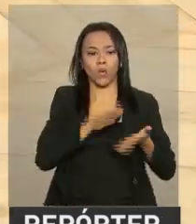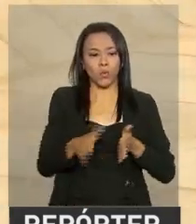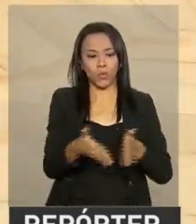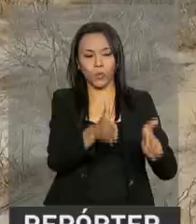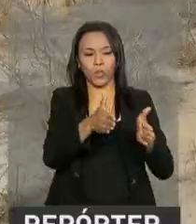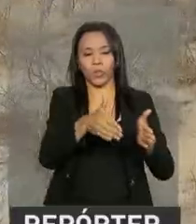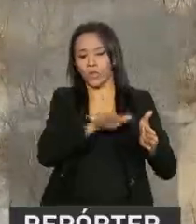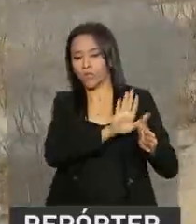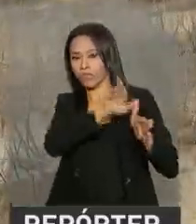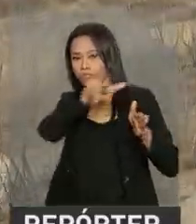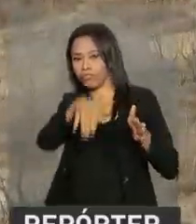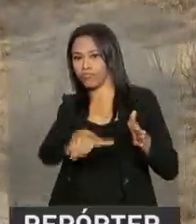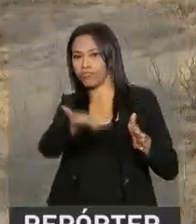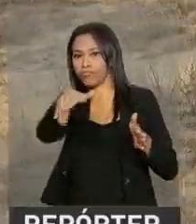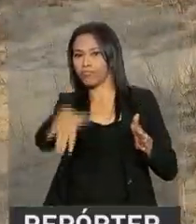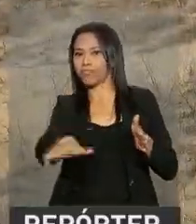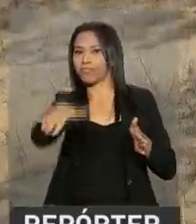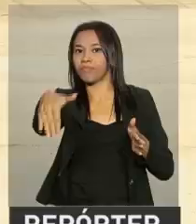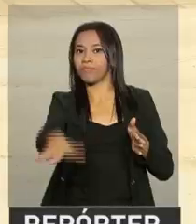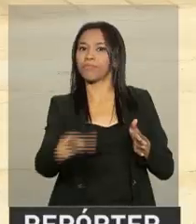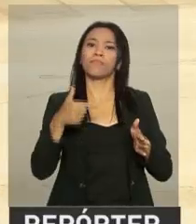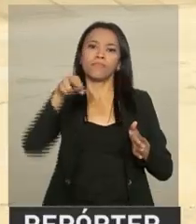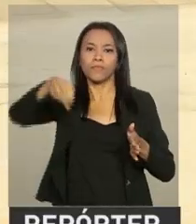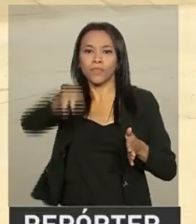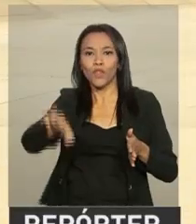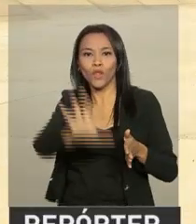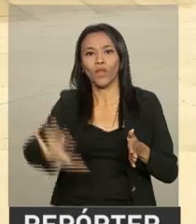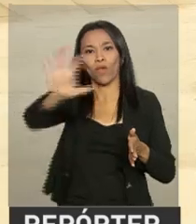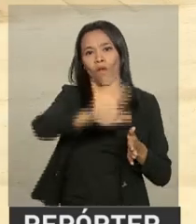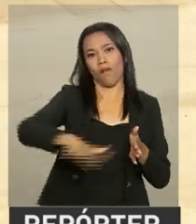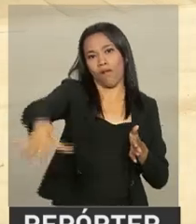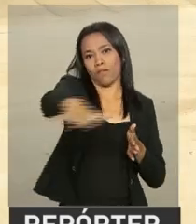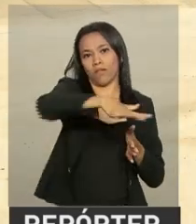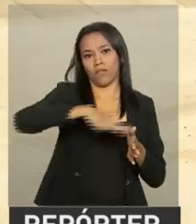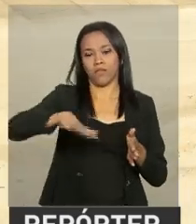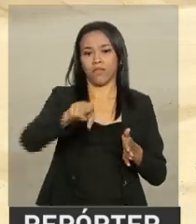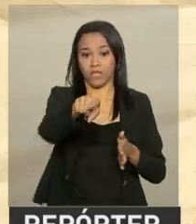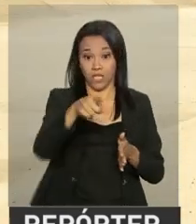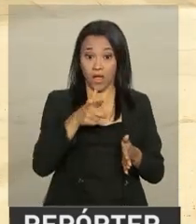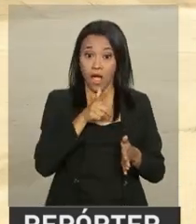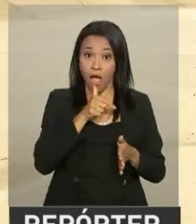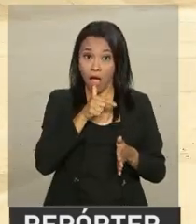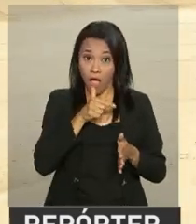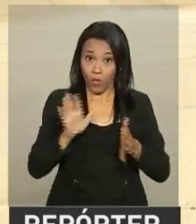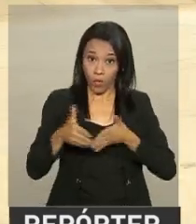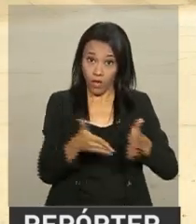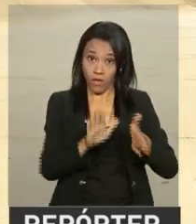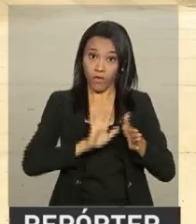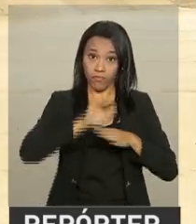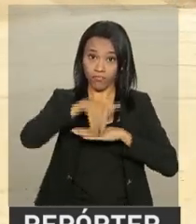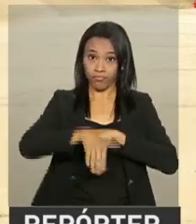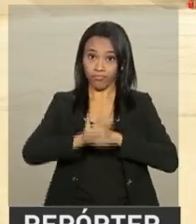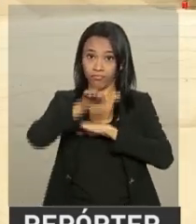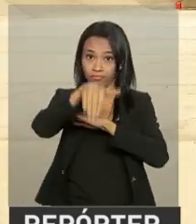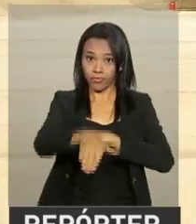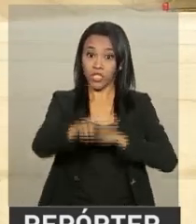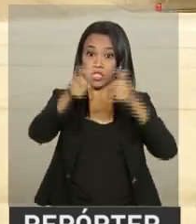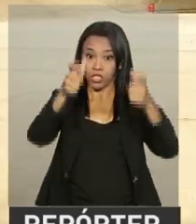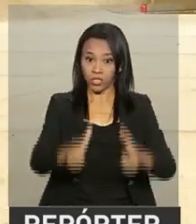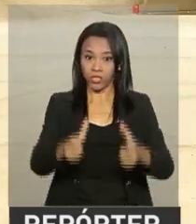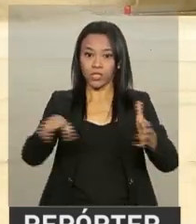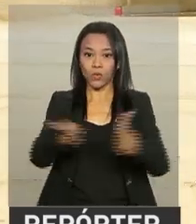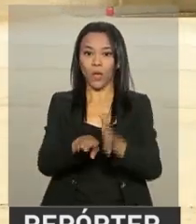a cortar o semiárido nordestino. A água do Rio São Francisco vai percorrer o canal até chegar aqui,